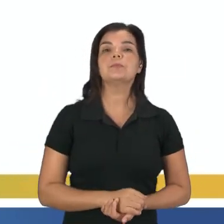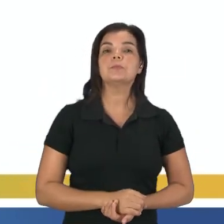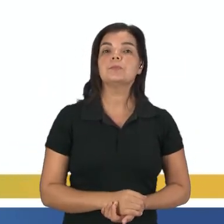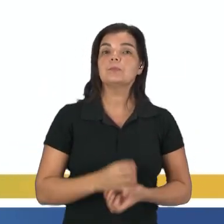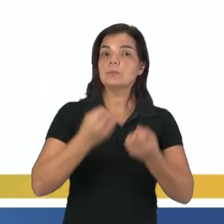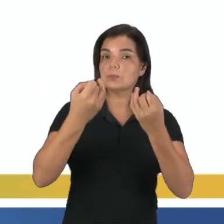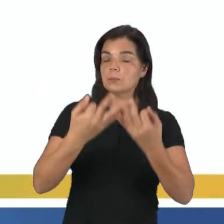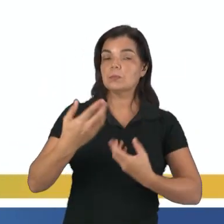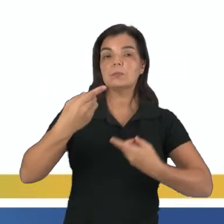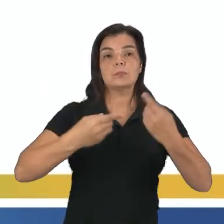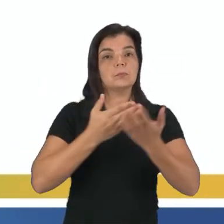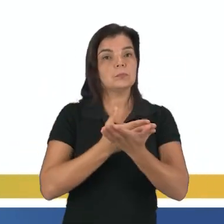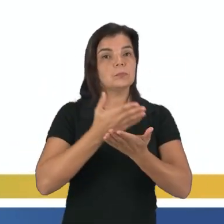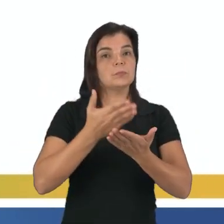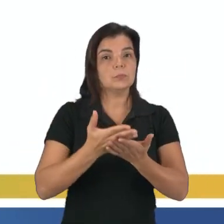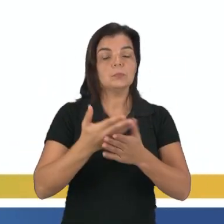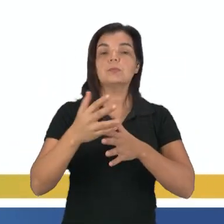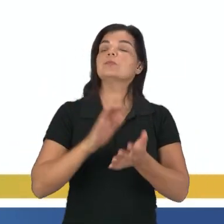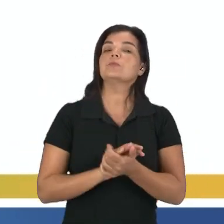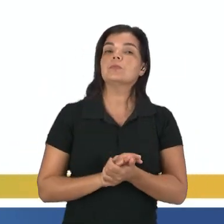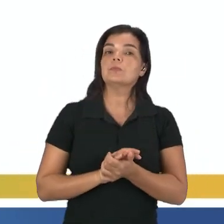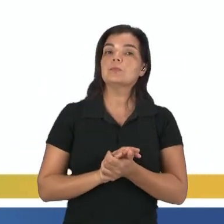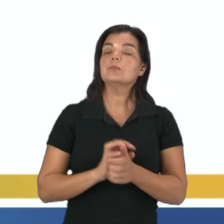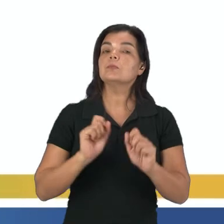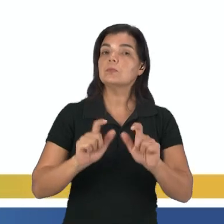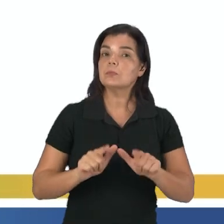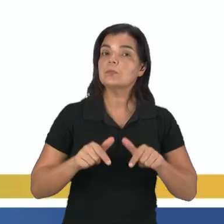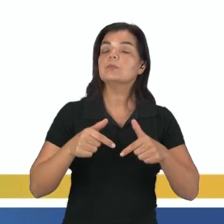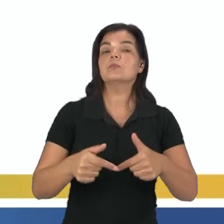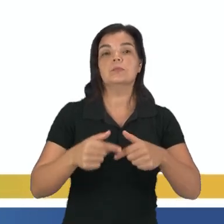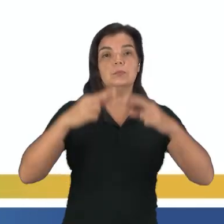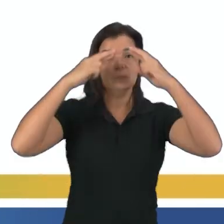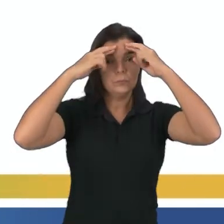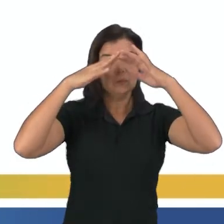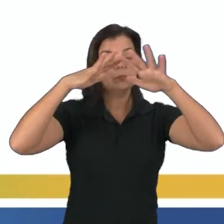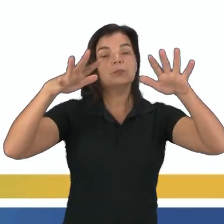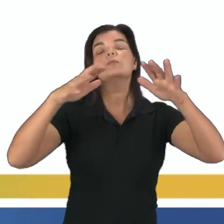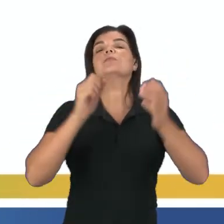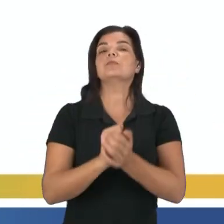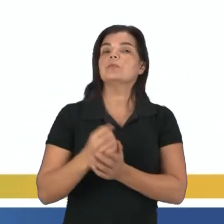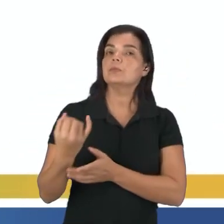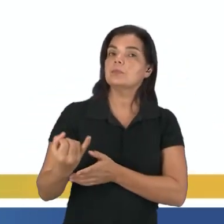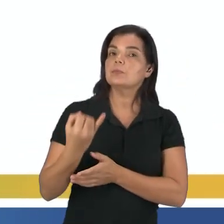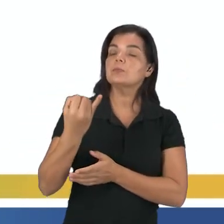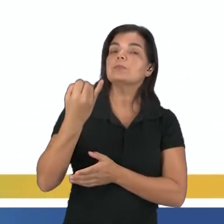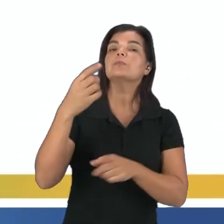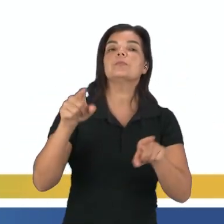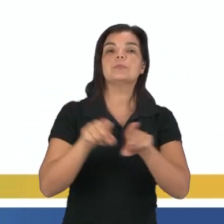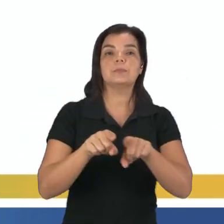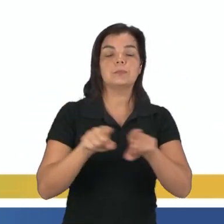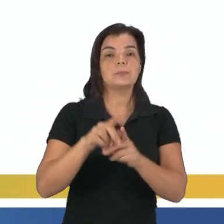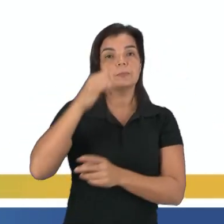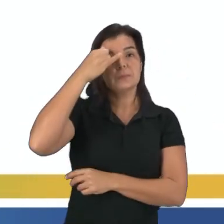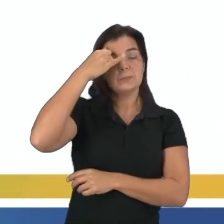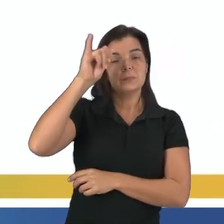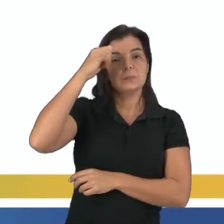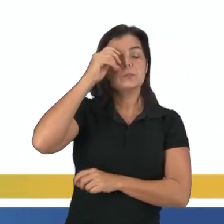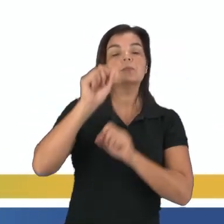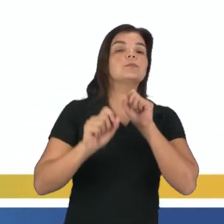Como a gente debateu lá no começo, esse movimento do Renascimento foi super importante, principalmente para o estabelecimento dessa